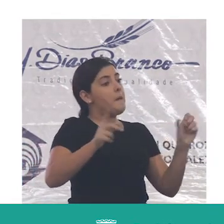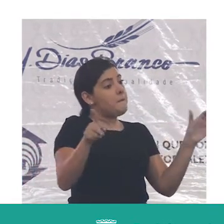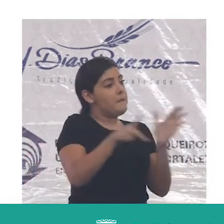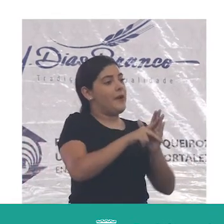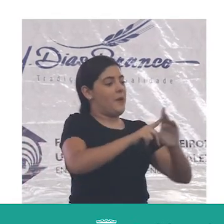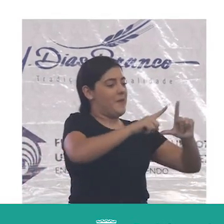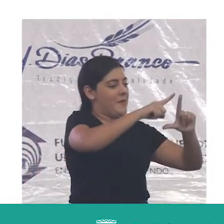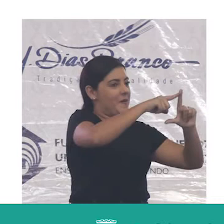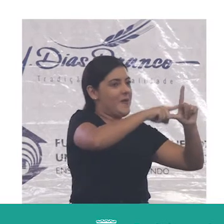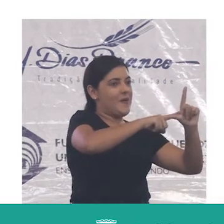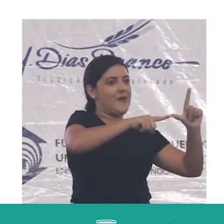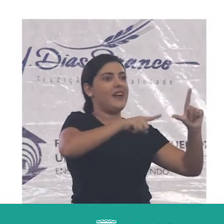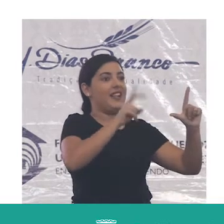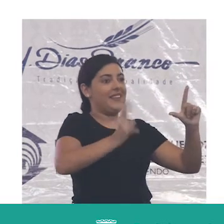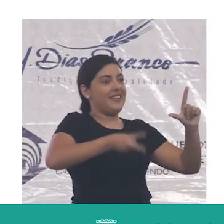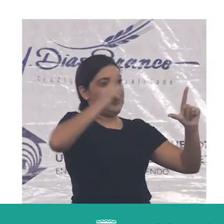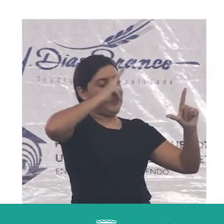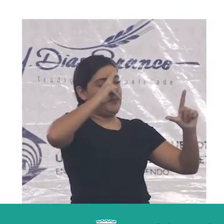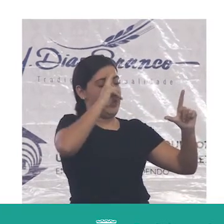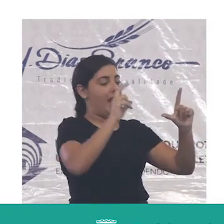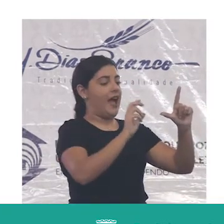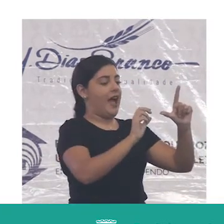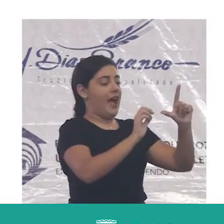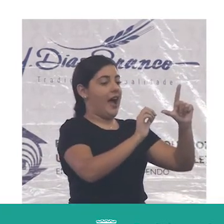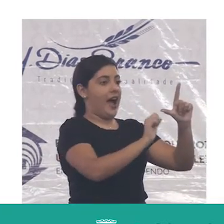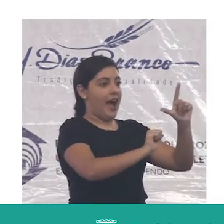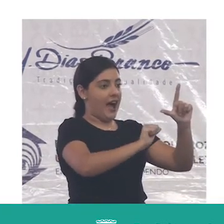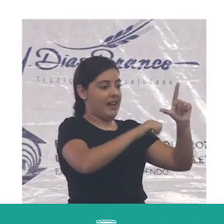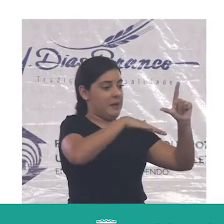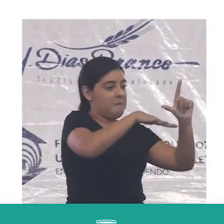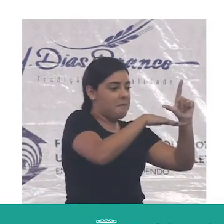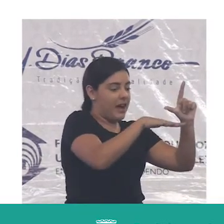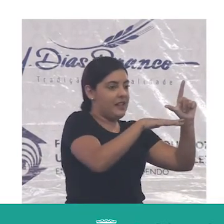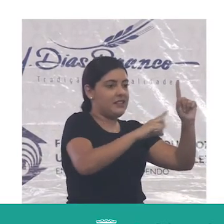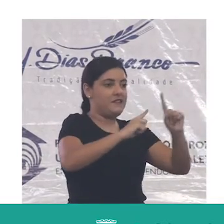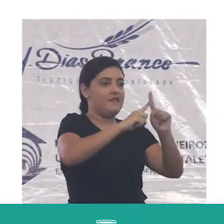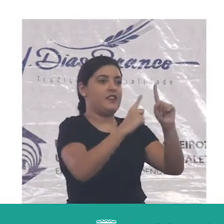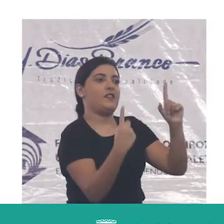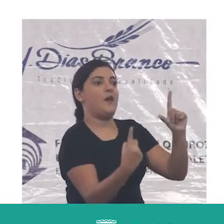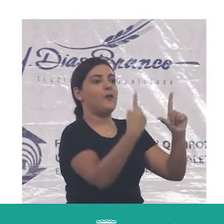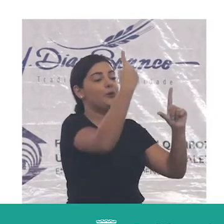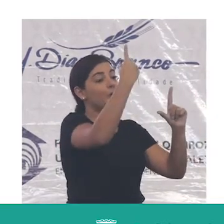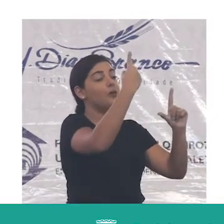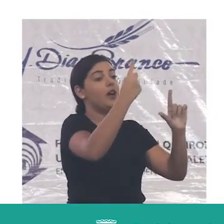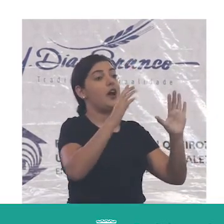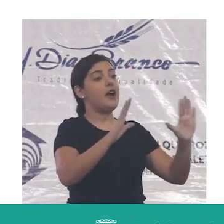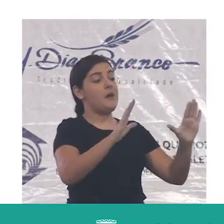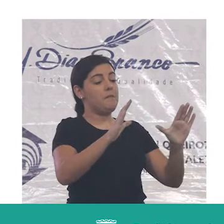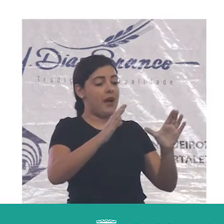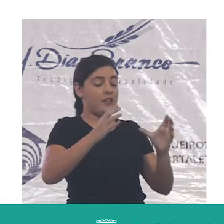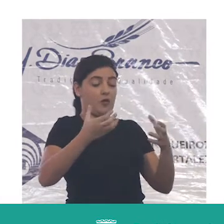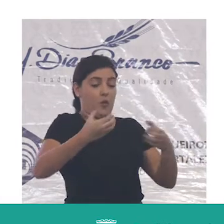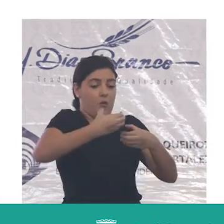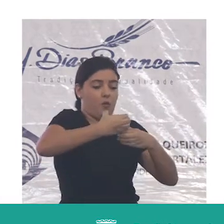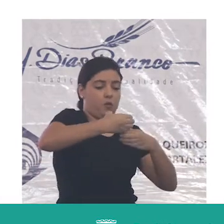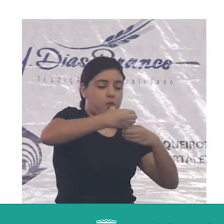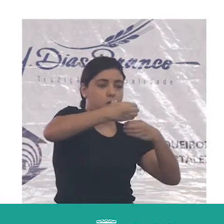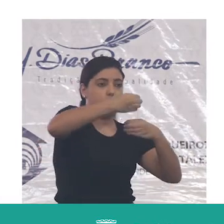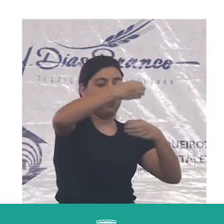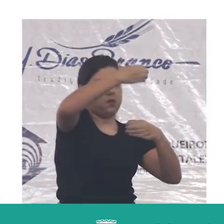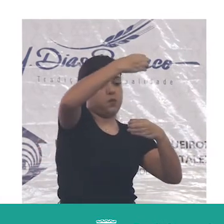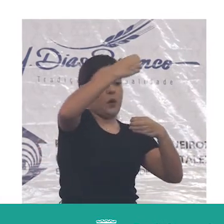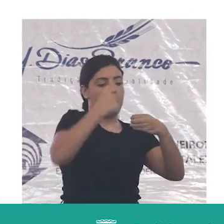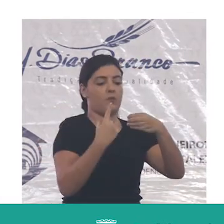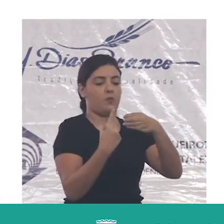prisma. No prisma é a área da base vezes a altura. Só que a base é ou não é um círculo aí? Se a base é